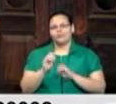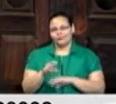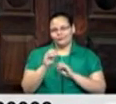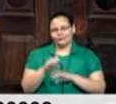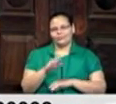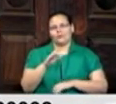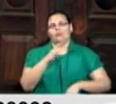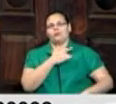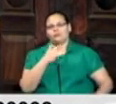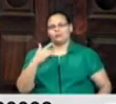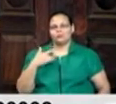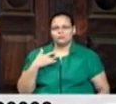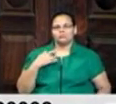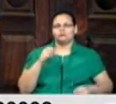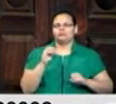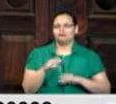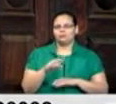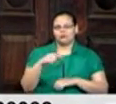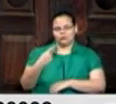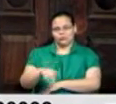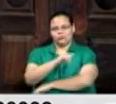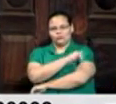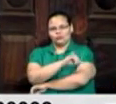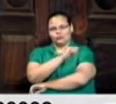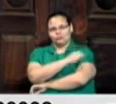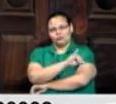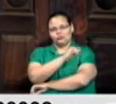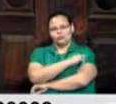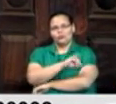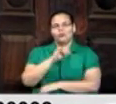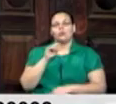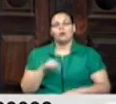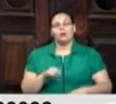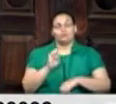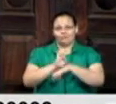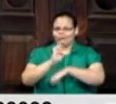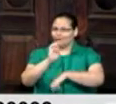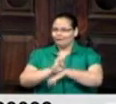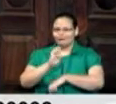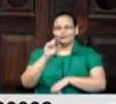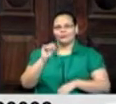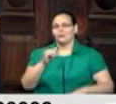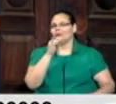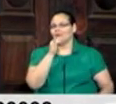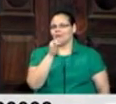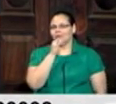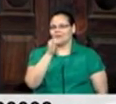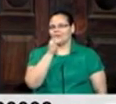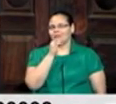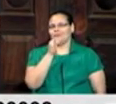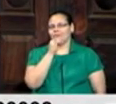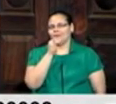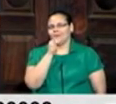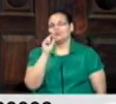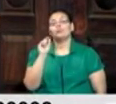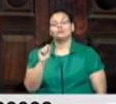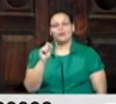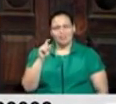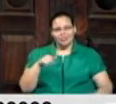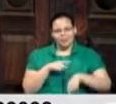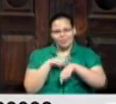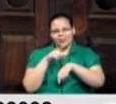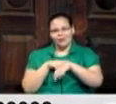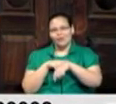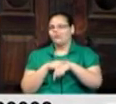pública e a saúde pública no estado do Rio de Janeiro. O estado do Rio de Janeiro foi um claro exemplo de que, na hora